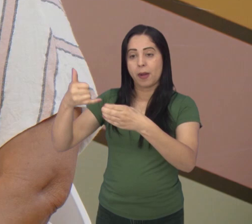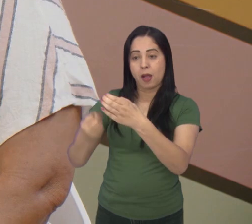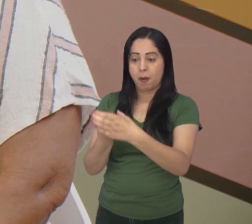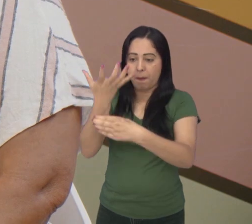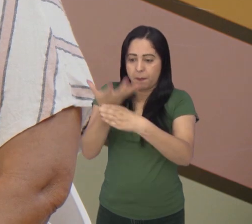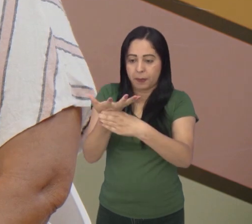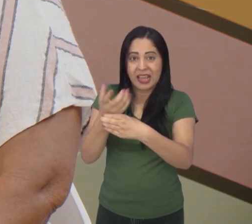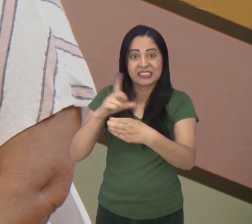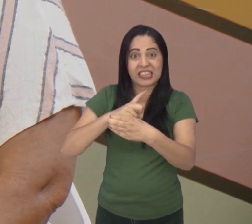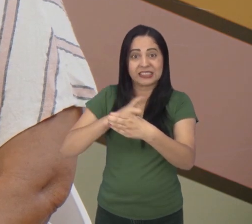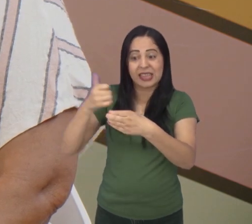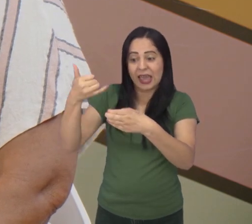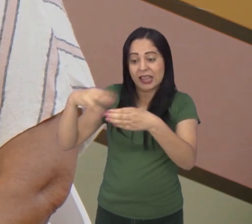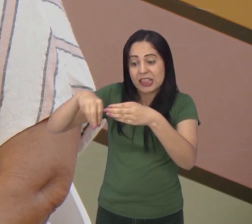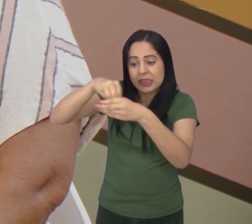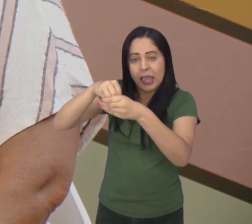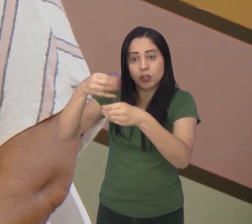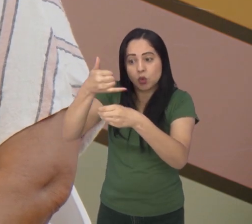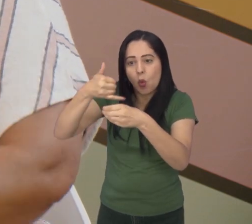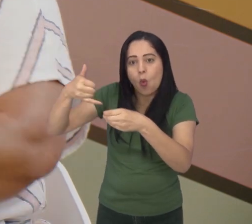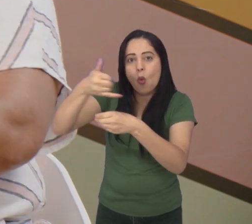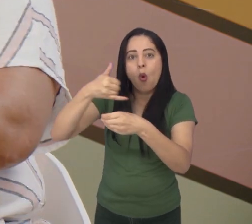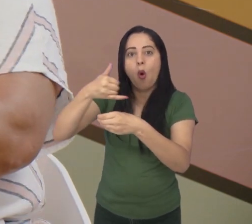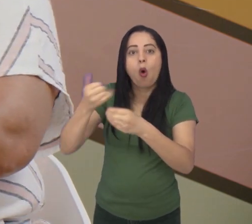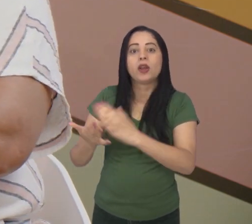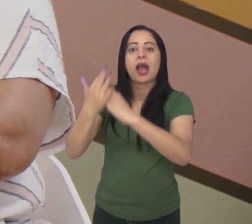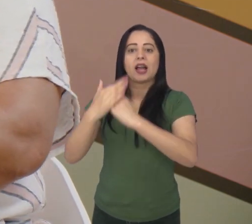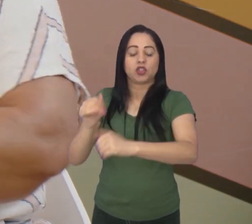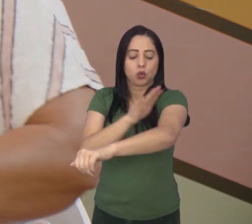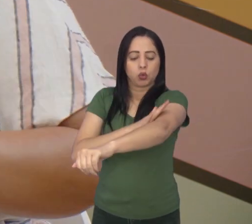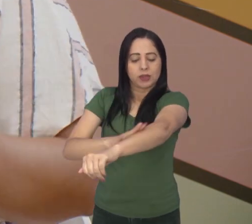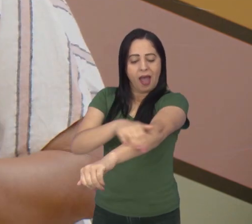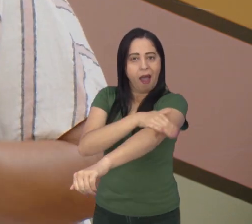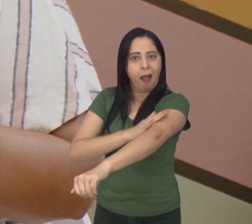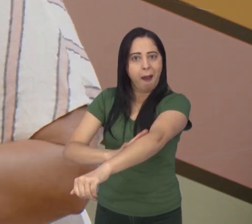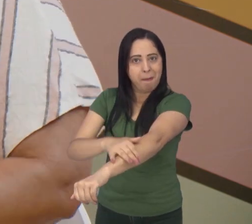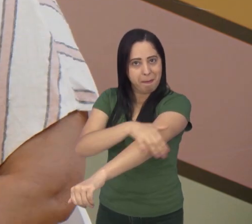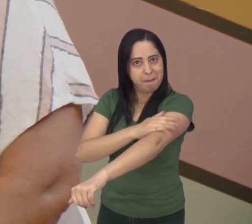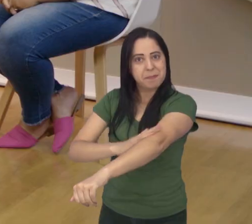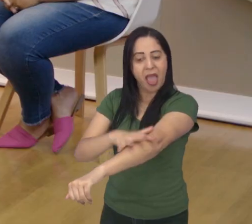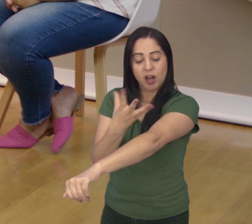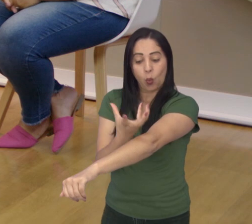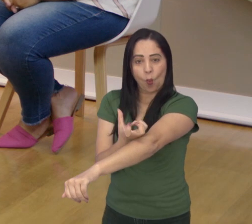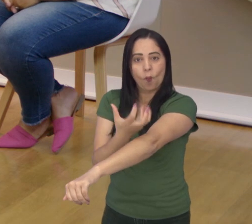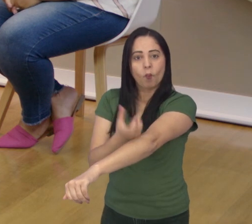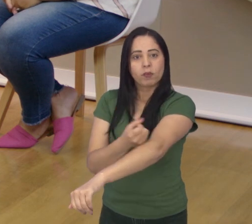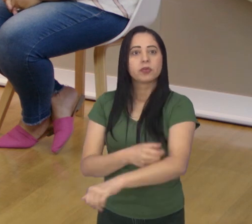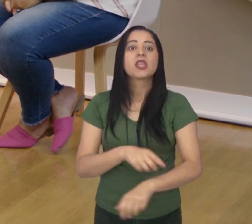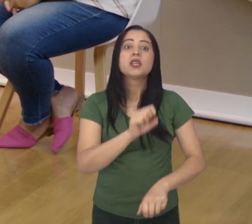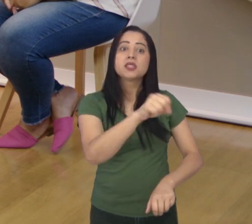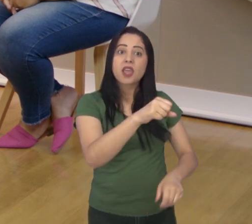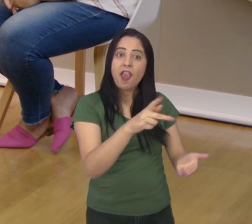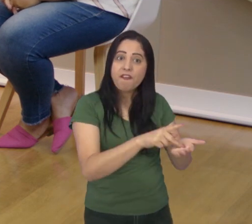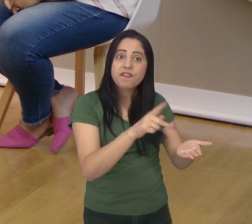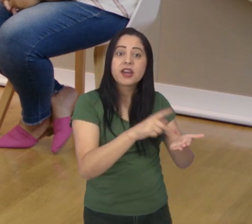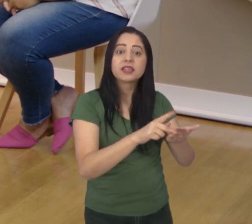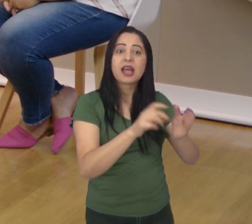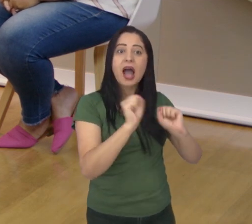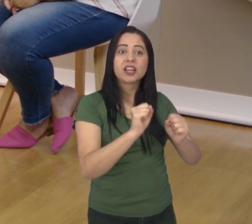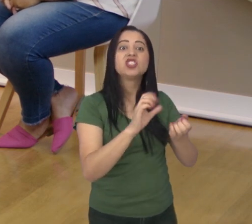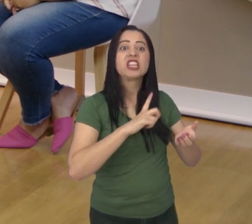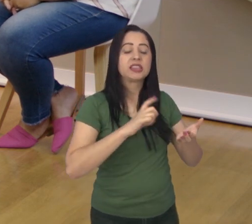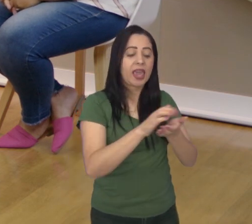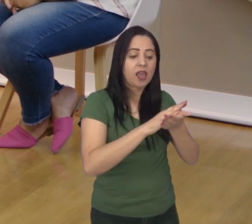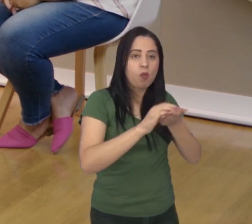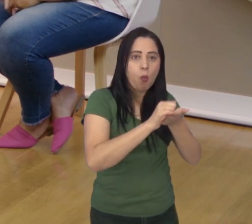bom, usado para acalmar a mente, a pele até, né? Então ela tem aí ela também... é muito utilizada no cosmético, né? Sabonete de